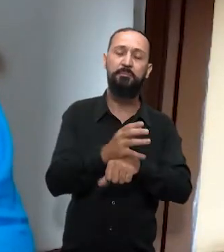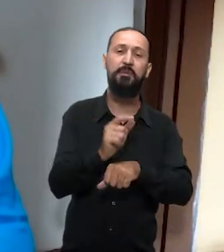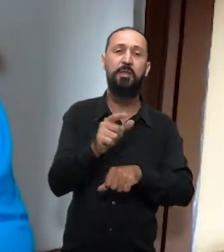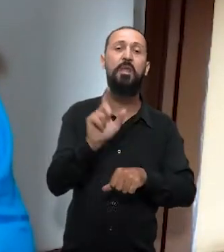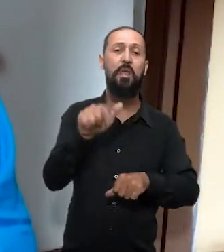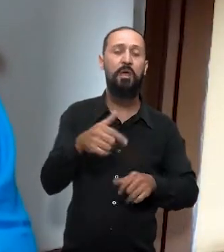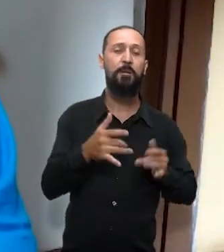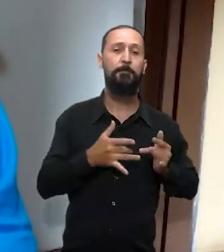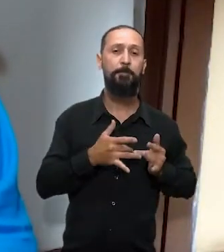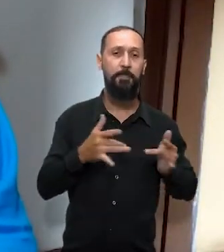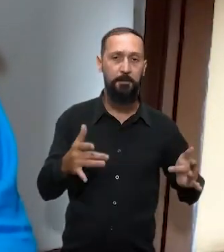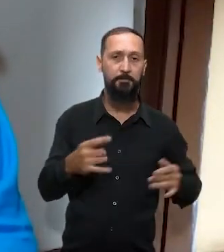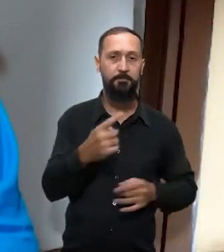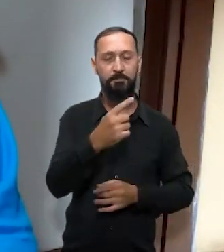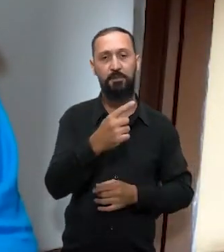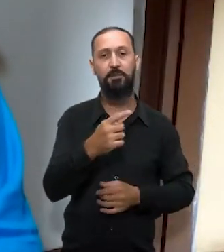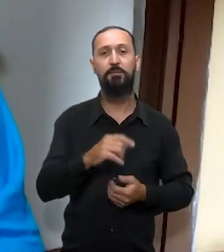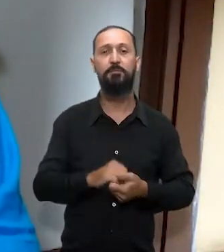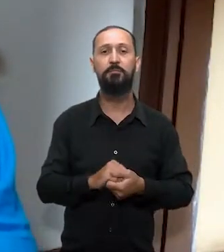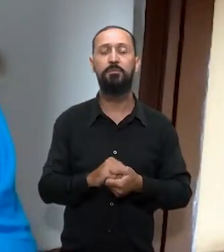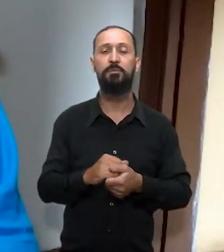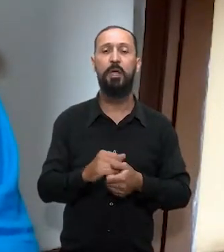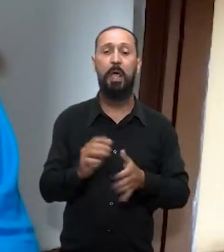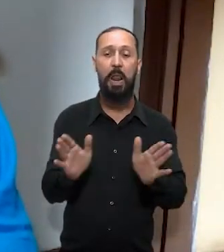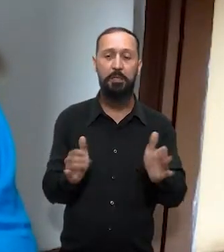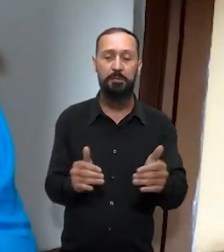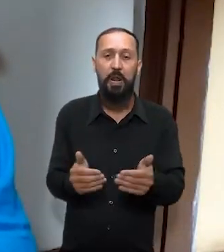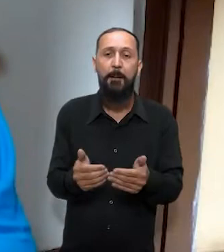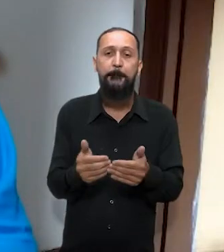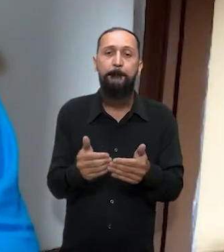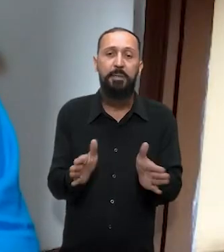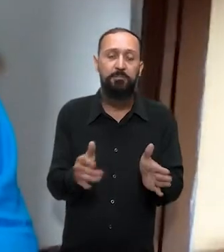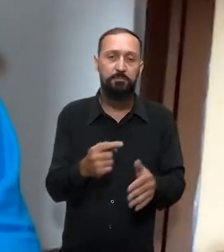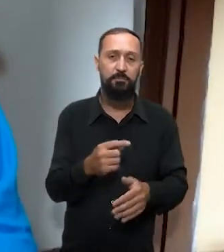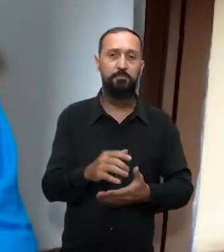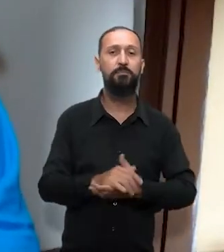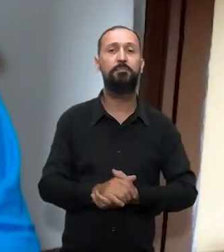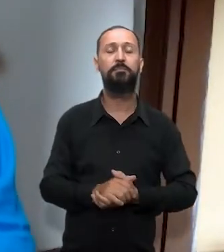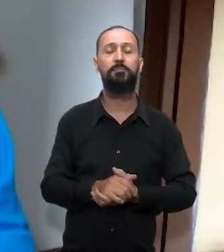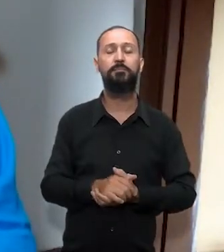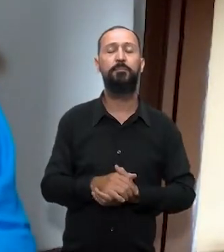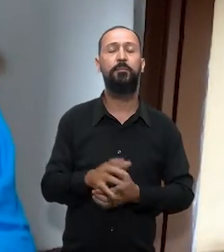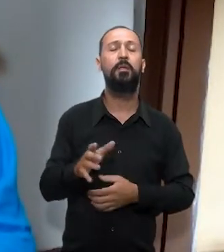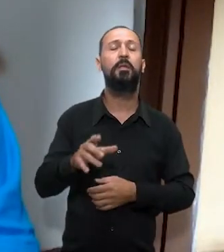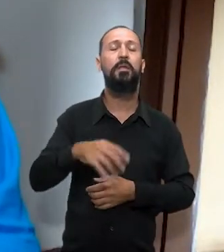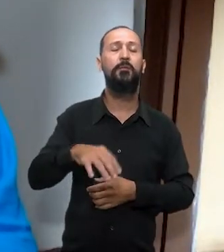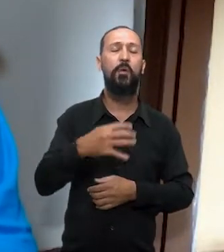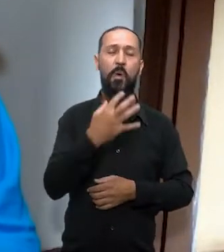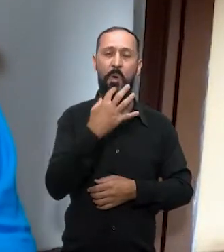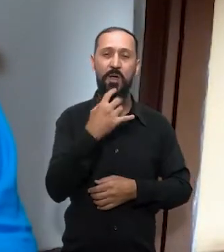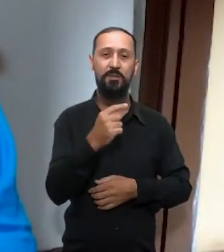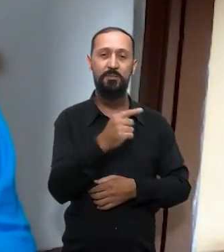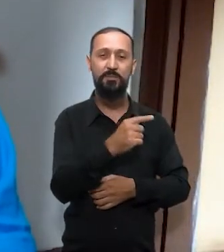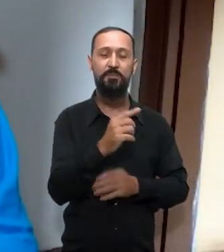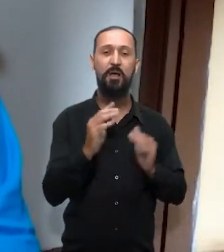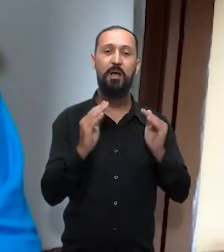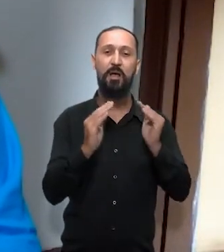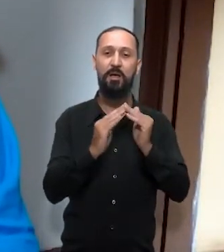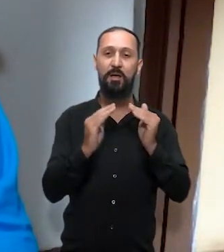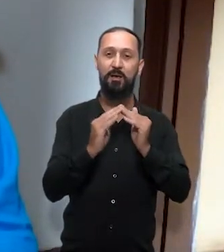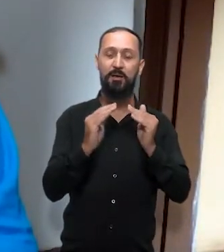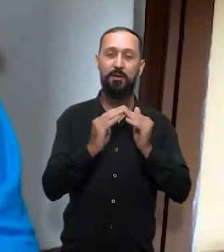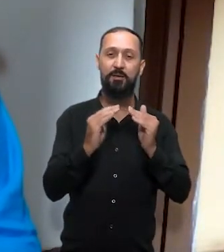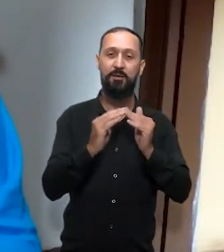Foi essa generosidade do Henrique Spengler de abrir um espaço que ficou conhecido como